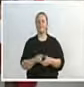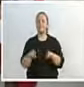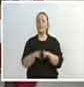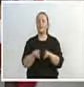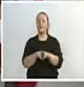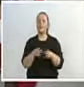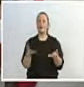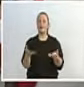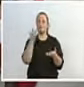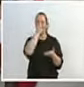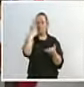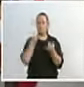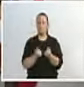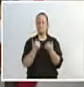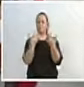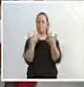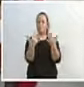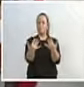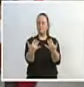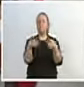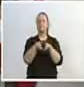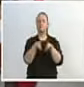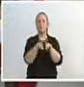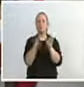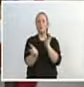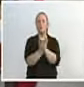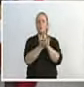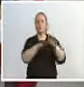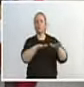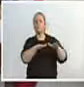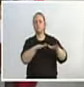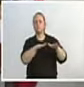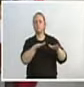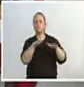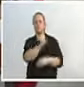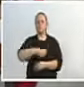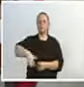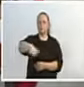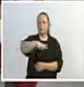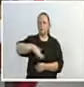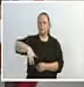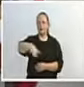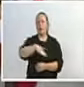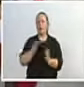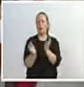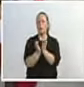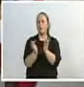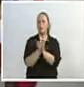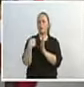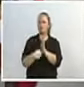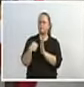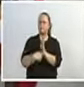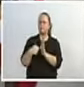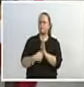quem está conosco no plenário, os nossos movimentos sociais, nossos coletivos vivos e ativos da cidade de Blumenau,